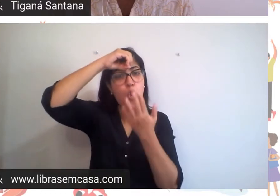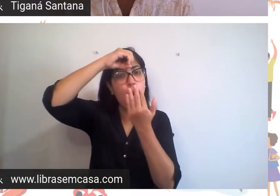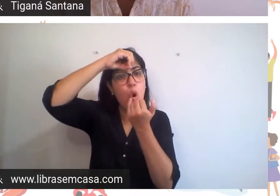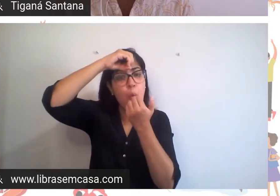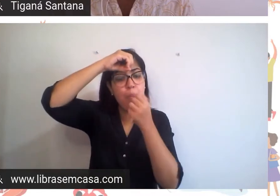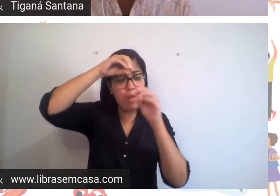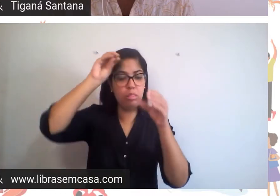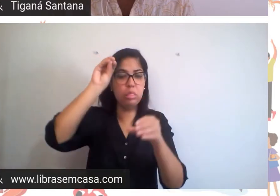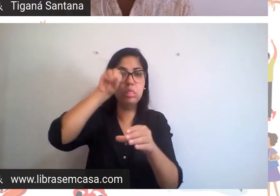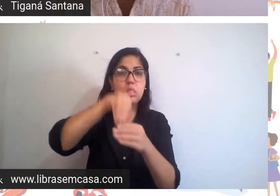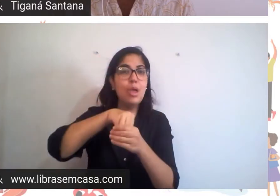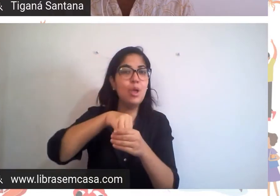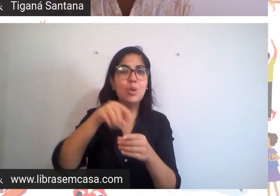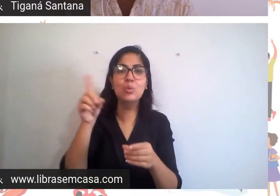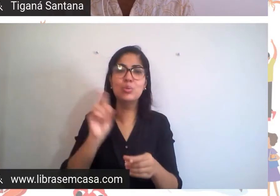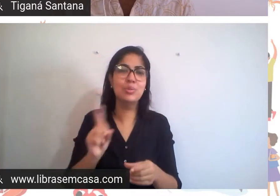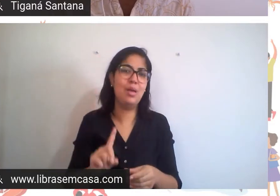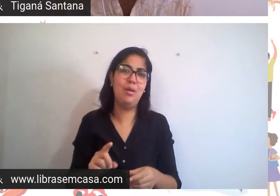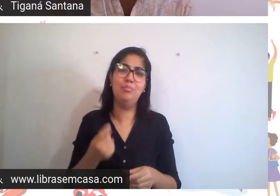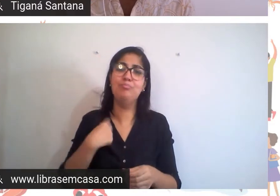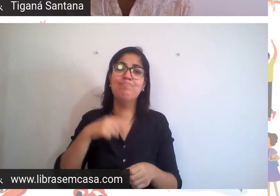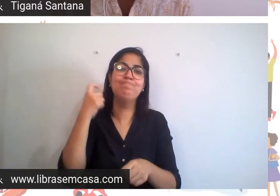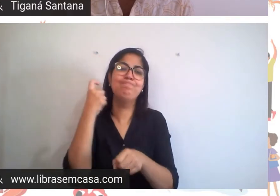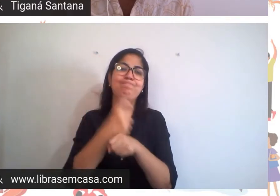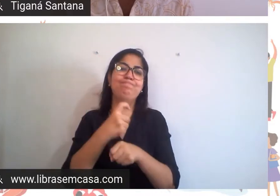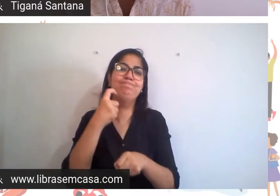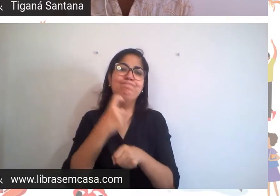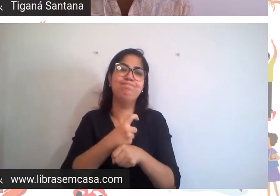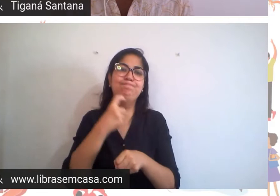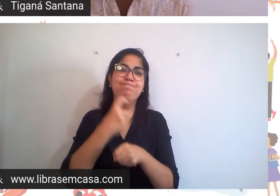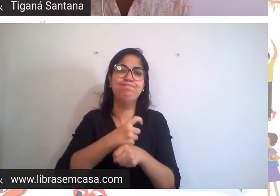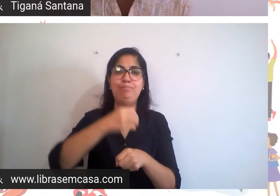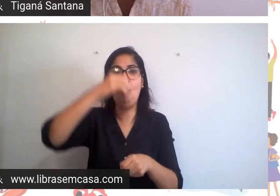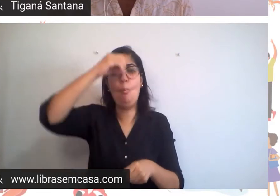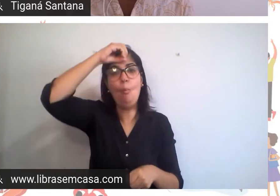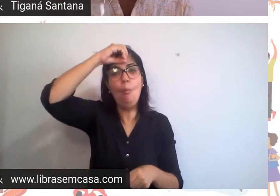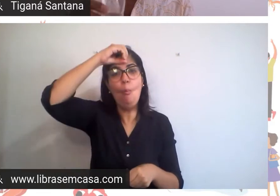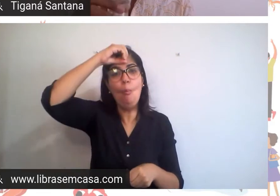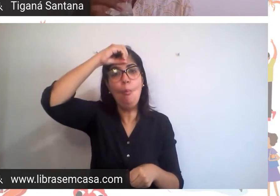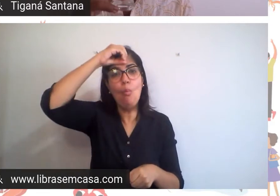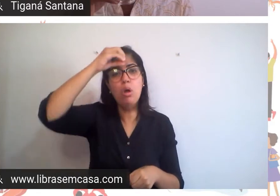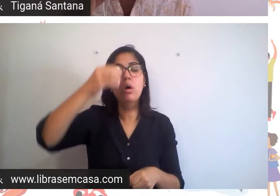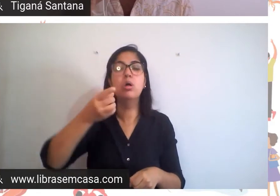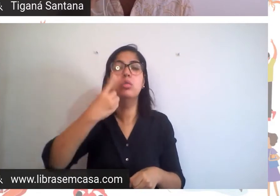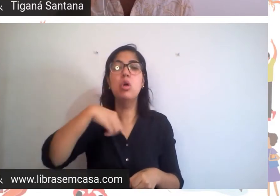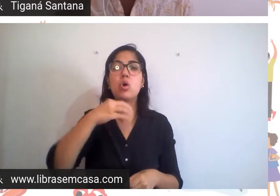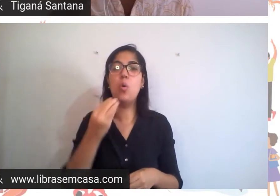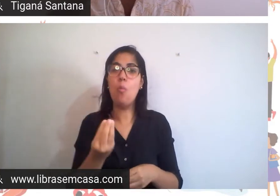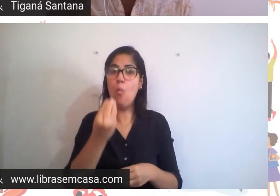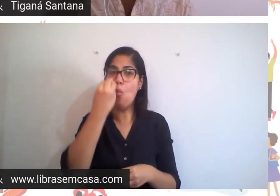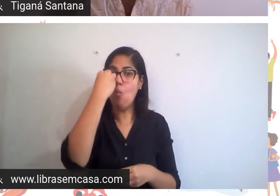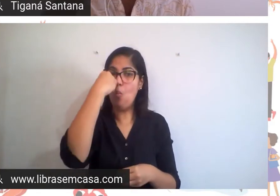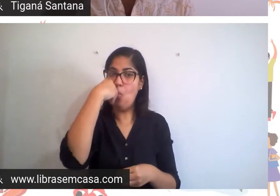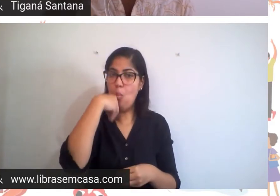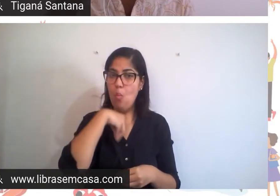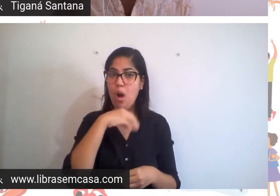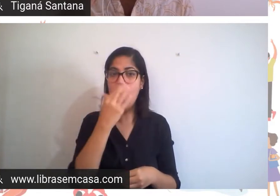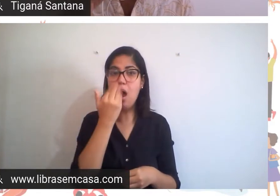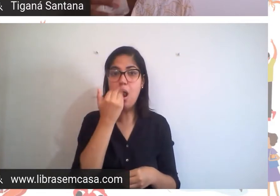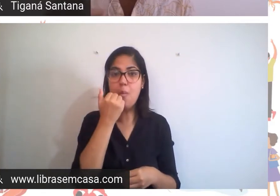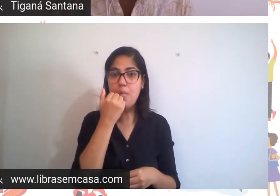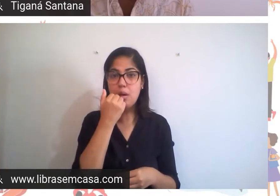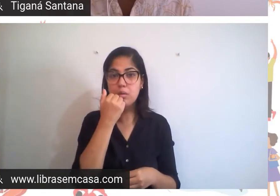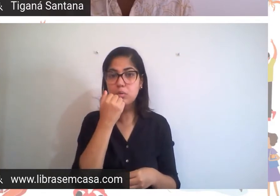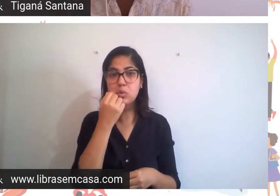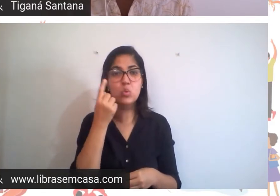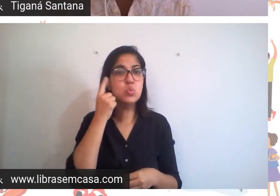visceral ignorância nutricional. Nós ingerimos alimentos sem saber qual o efeito de cada um